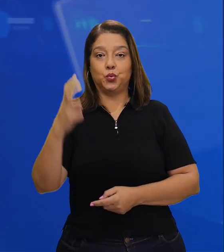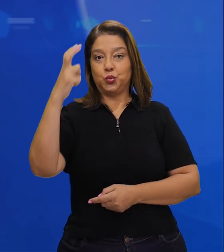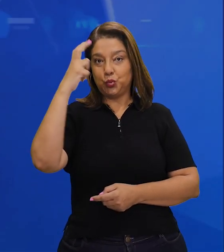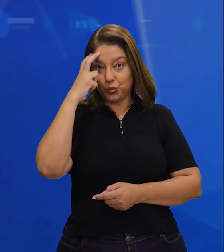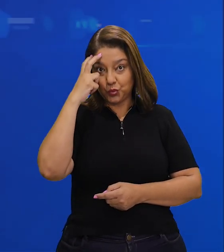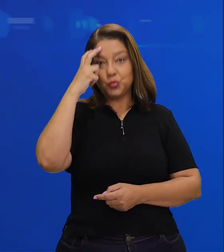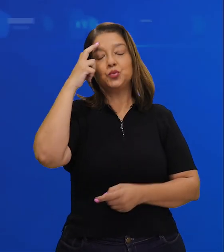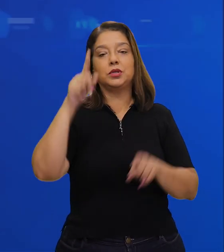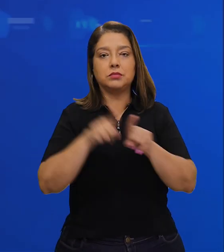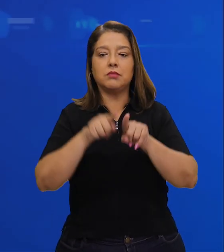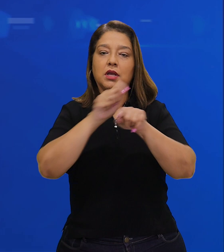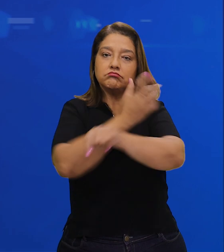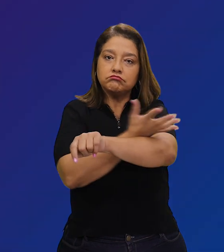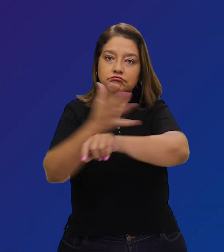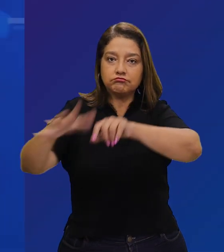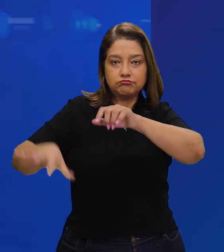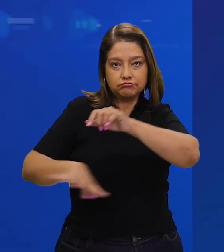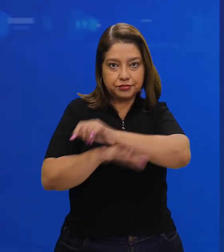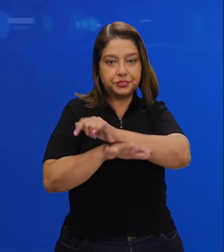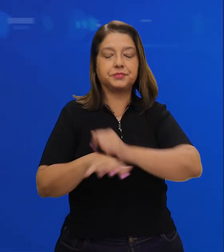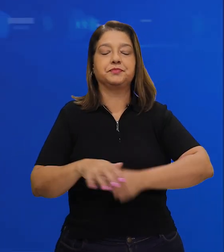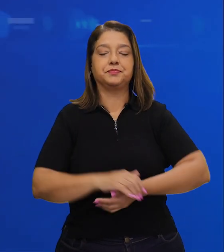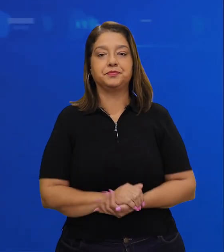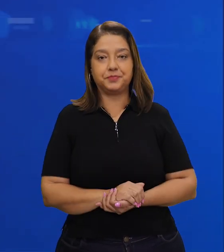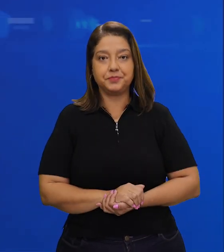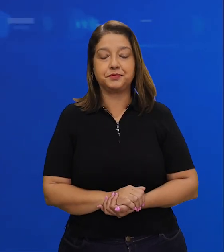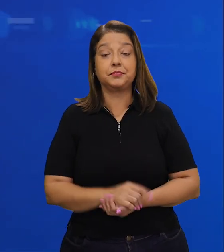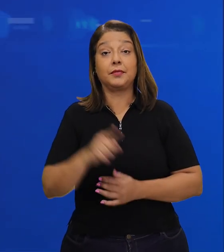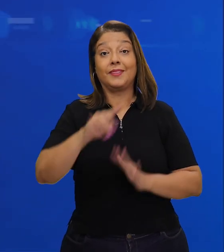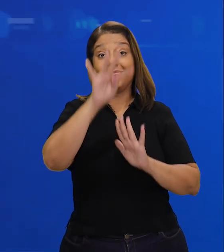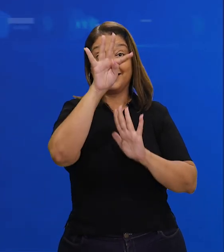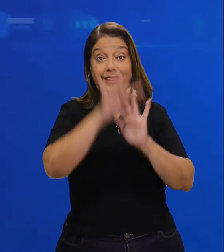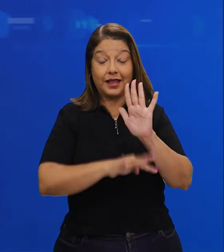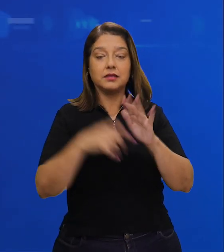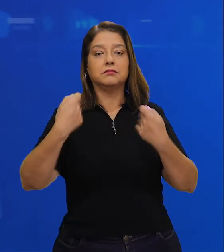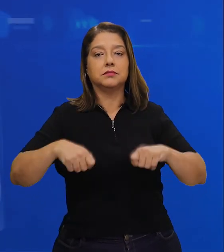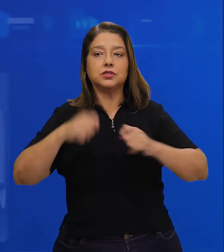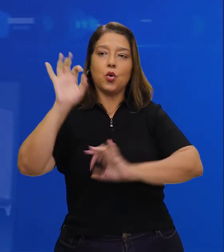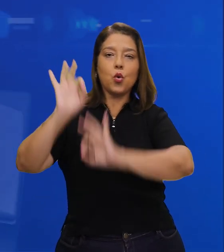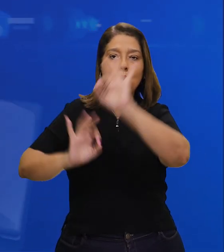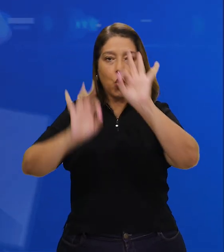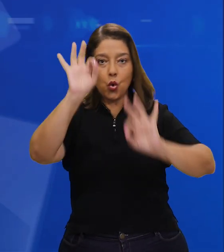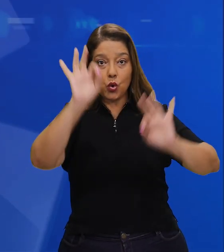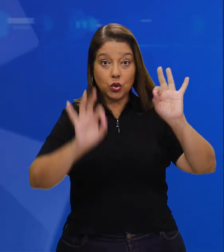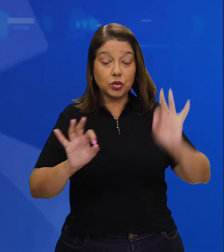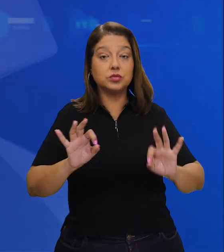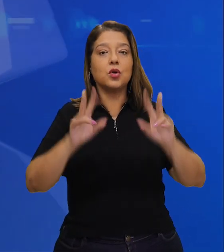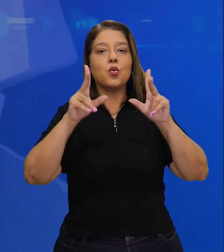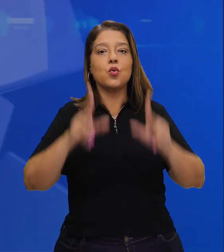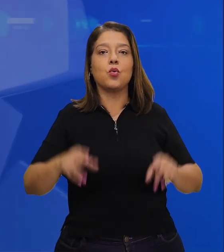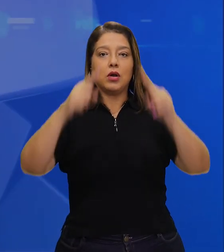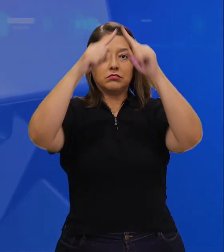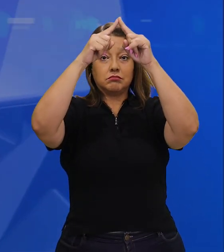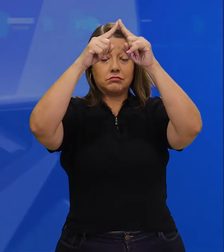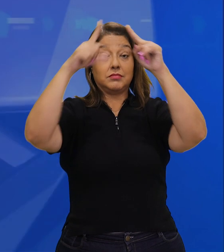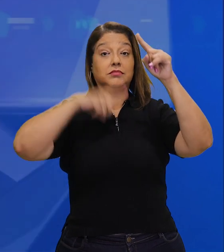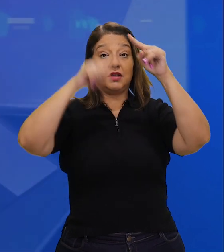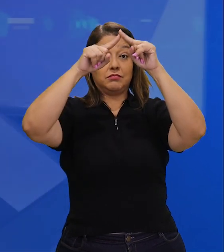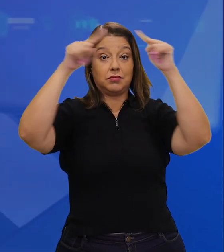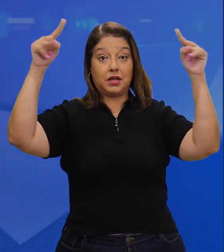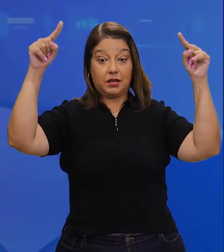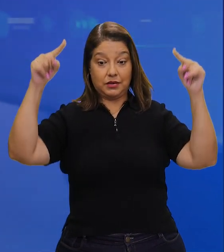cultura e meio ambiente. O texto é organizado em formato de triângulo